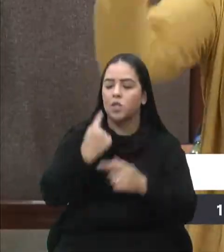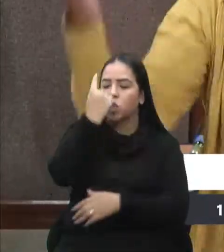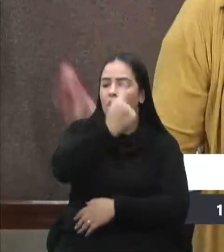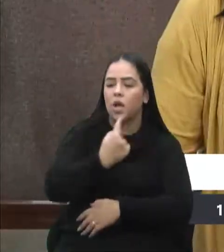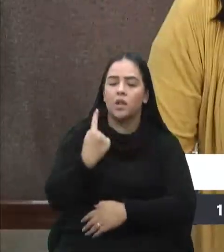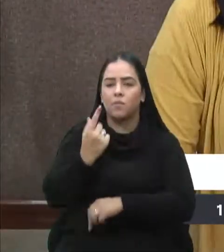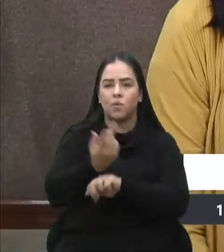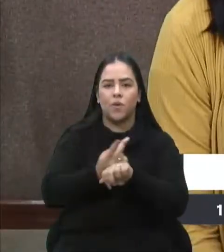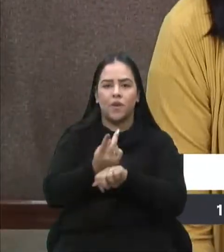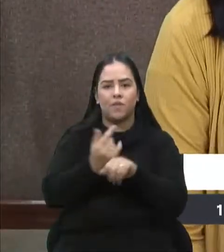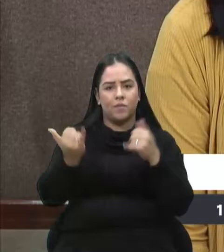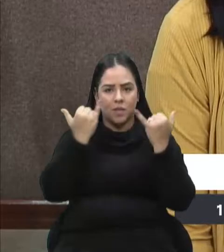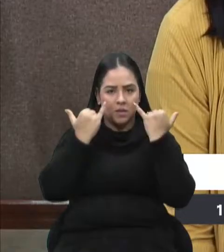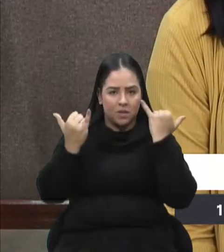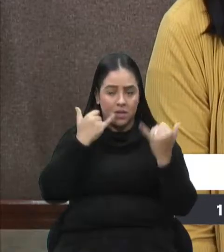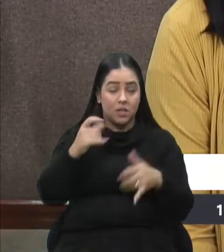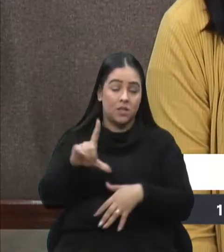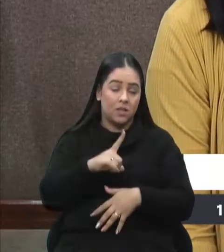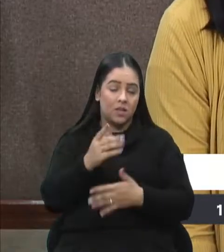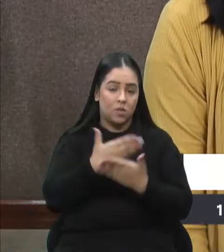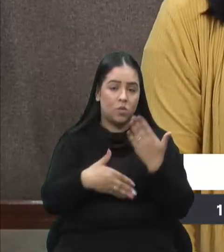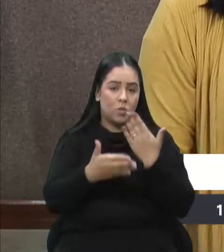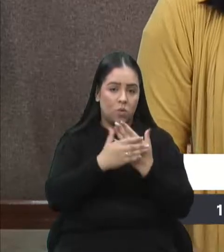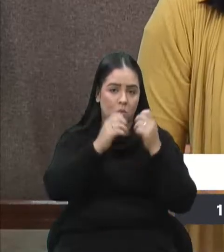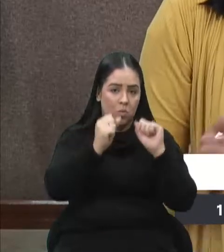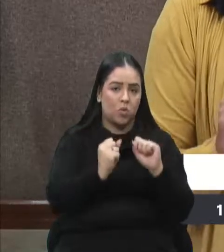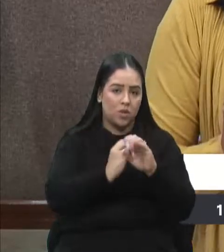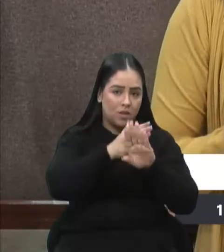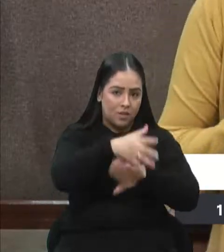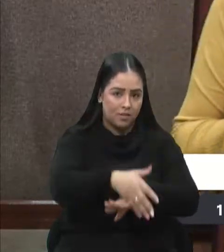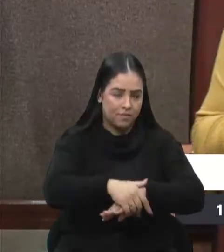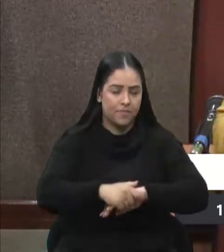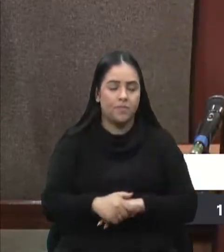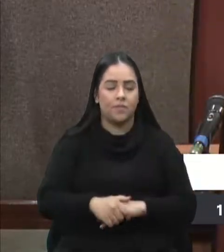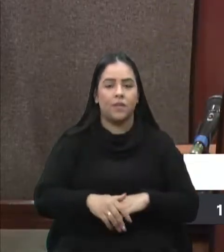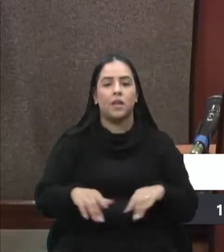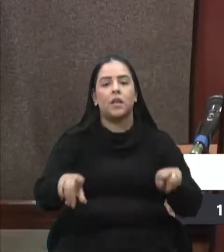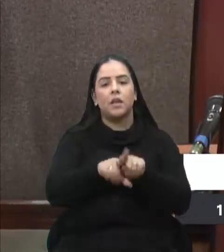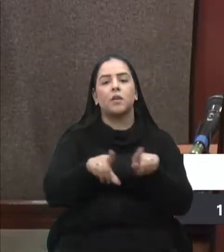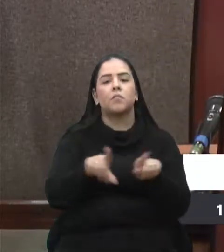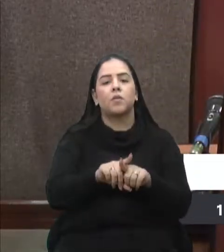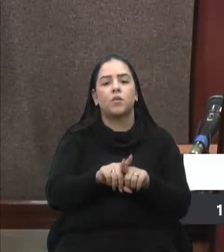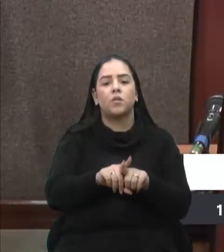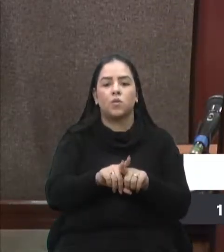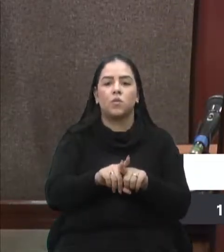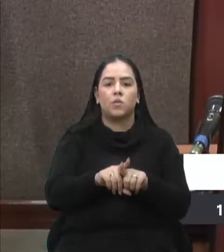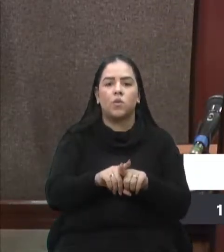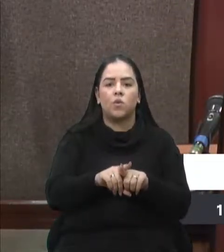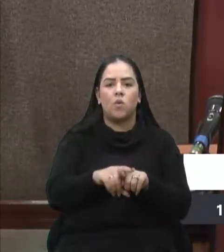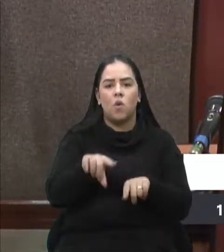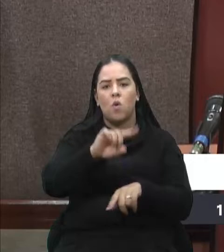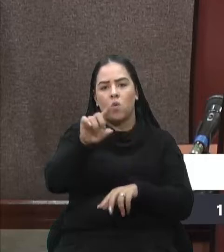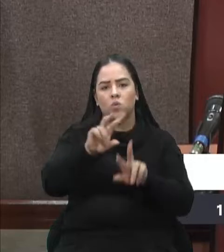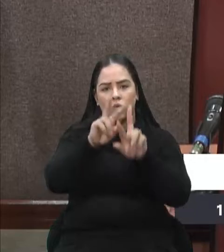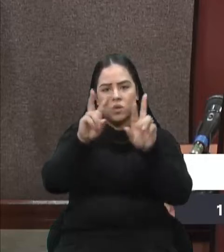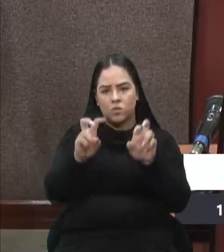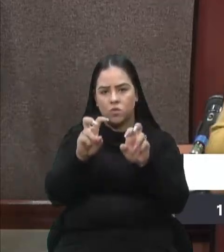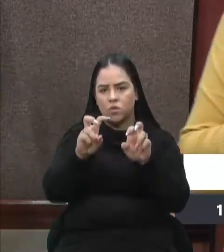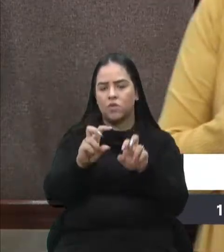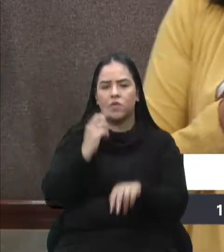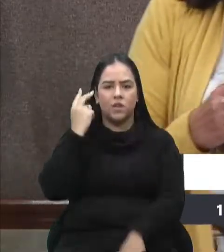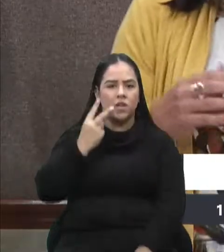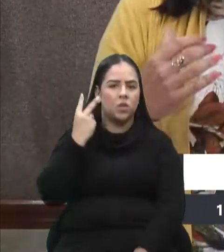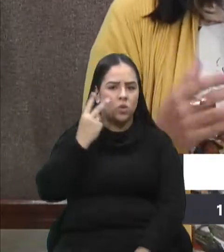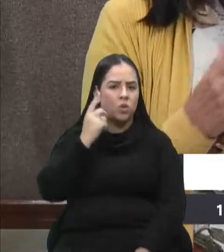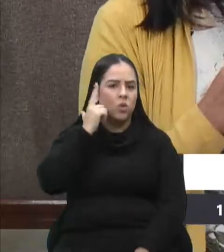dados que estão à disposição de todos. Tem uma outra questão que eu queria trazer, assim, que o vereador Lucas falou aqui, que